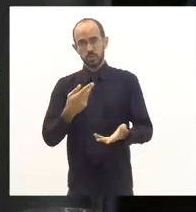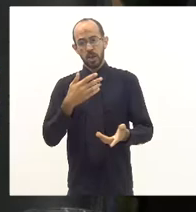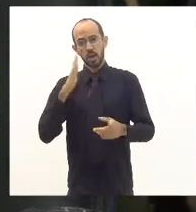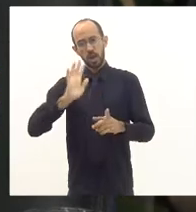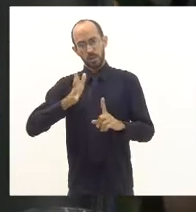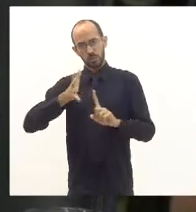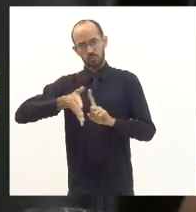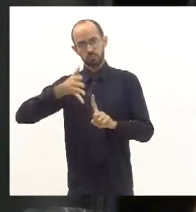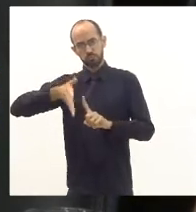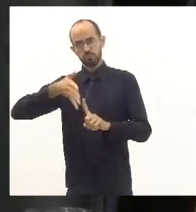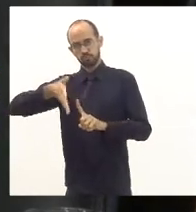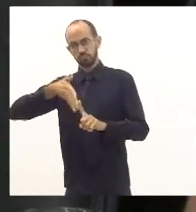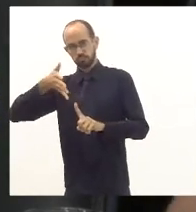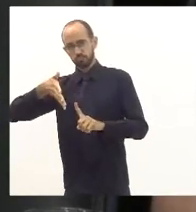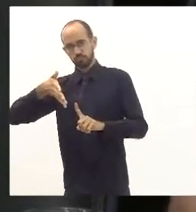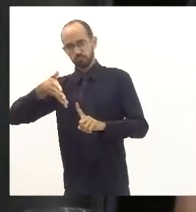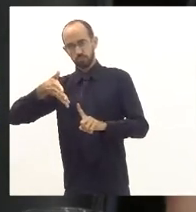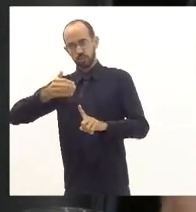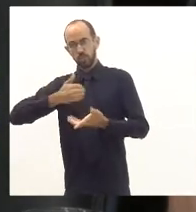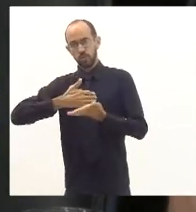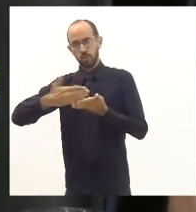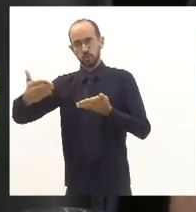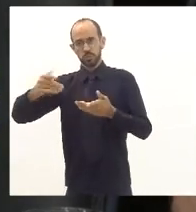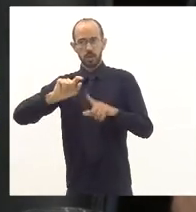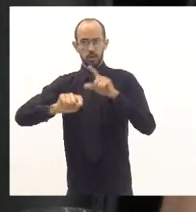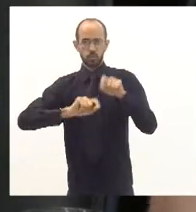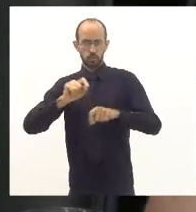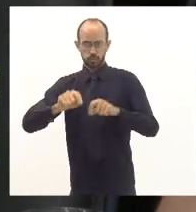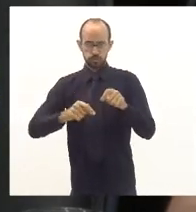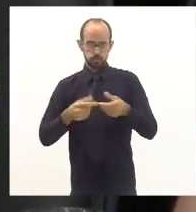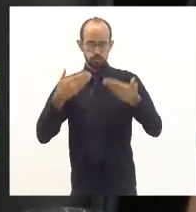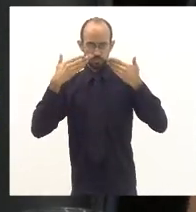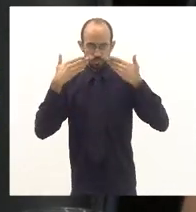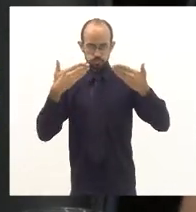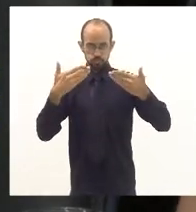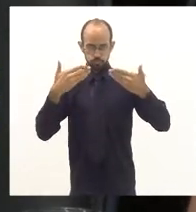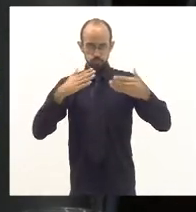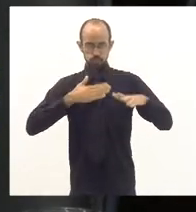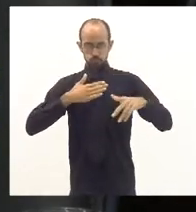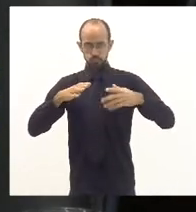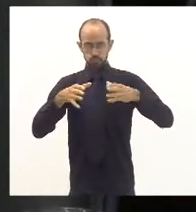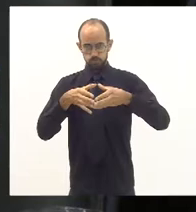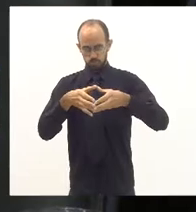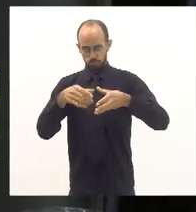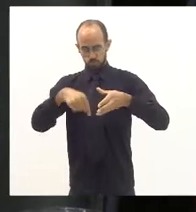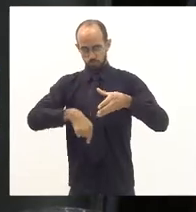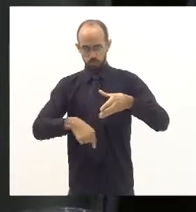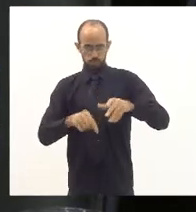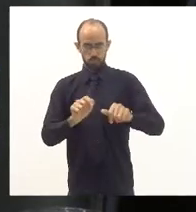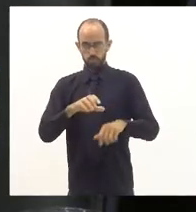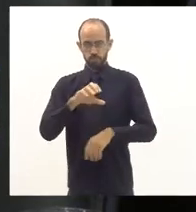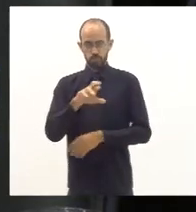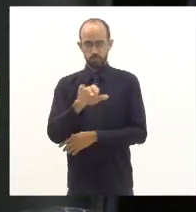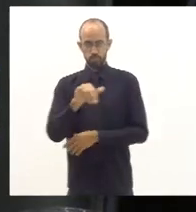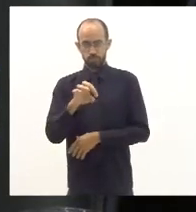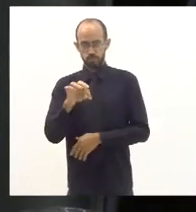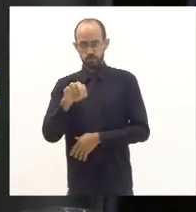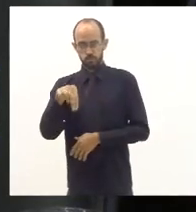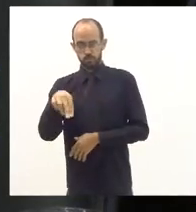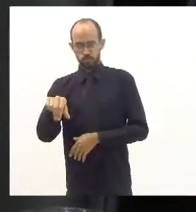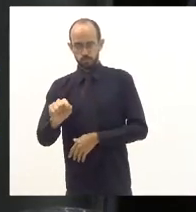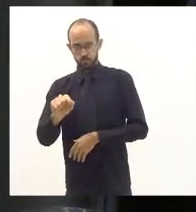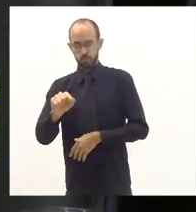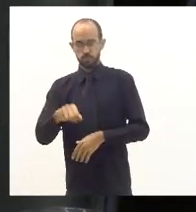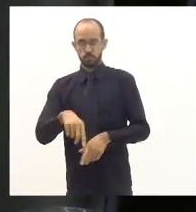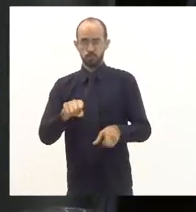saúde, e eu vou começar apresentando para vocês a minha equipe que está aqui, que é a Cristina Marques e